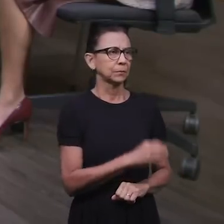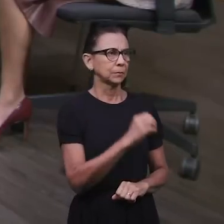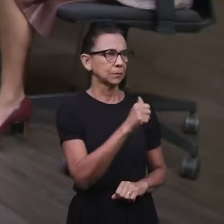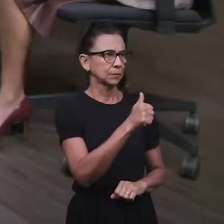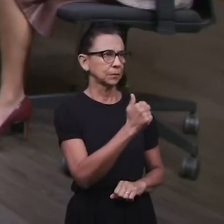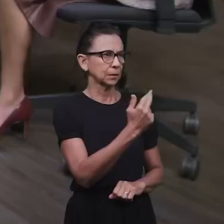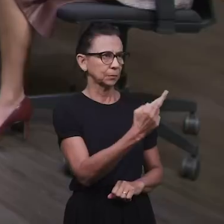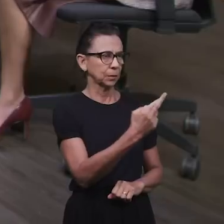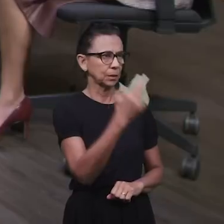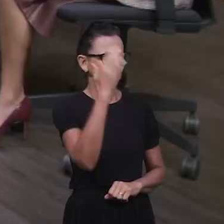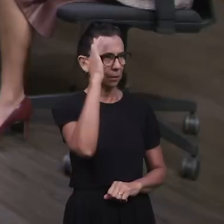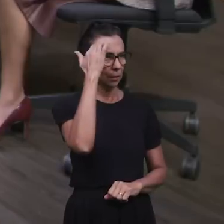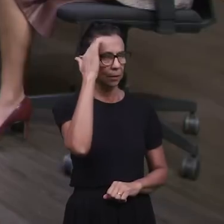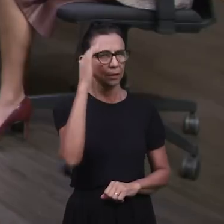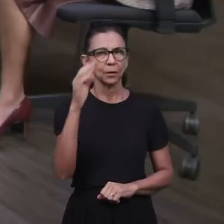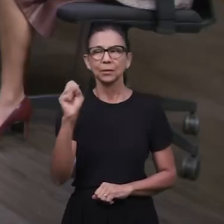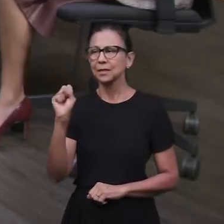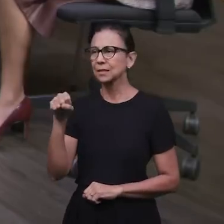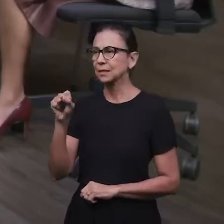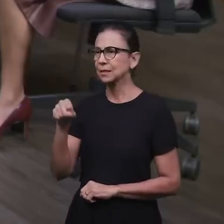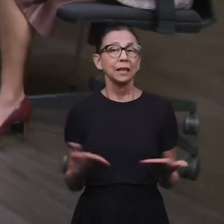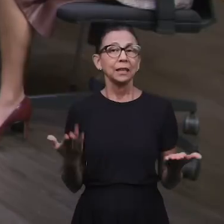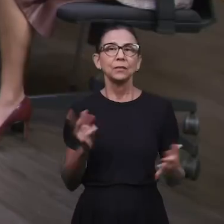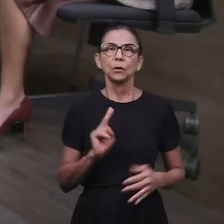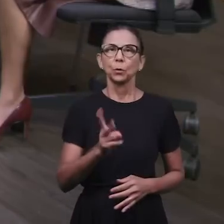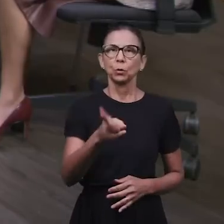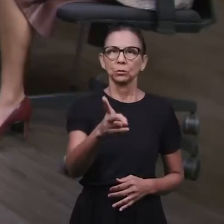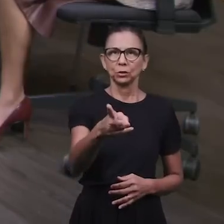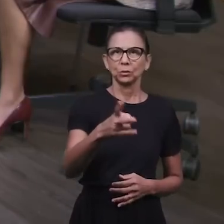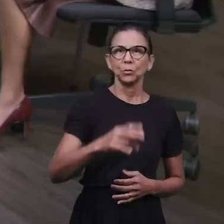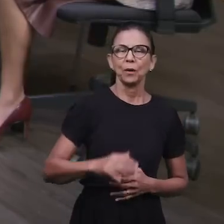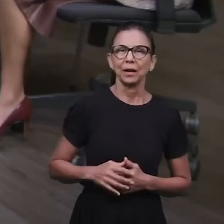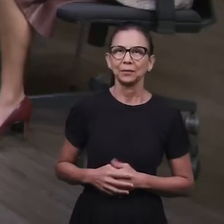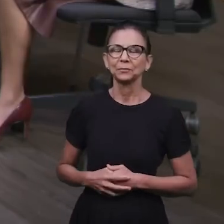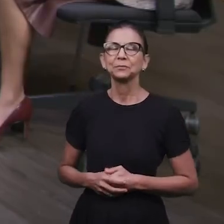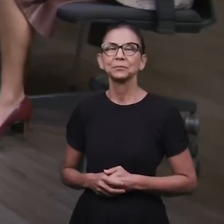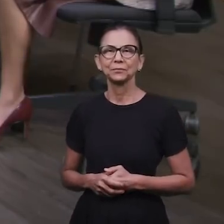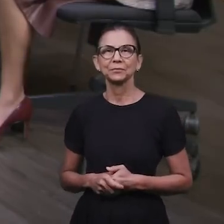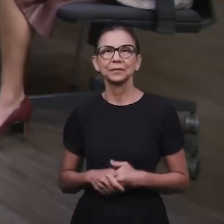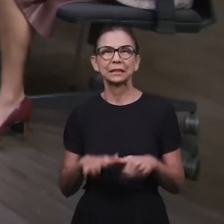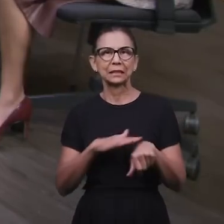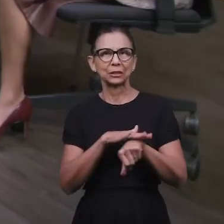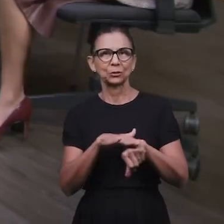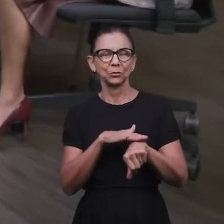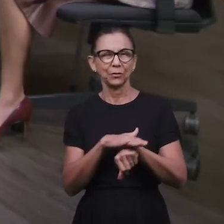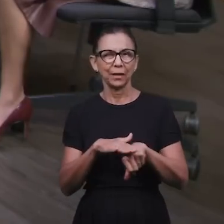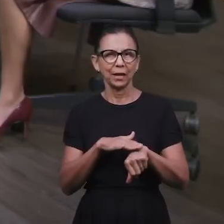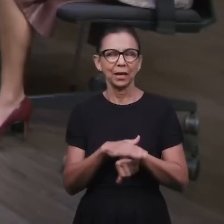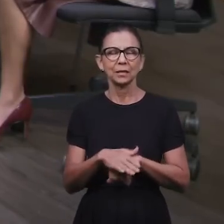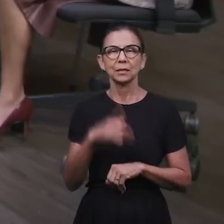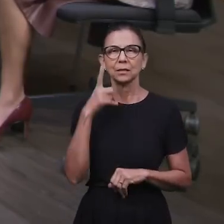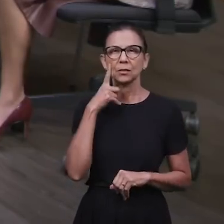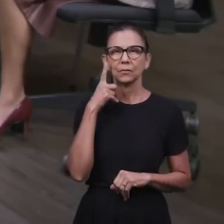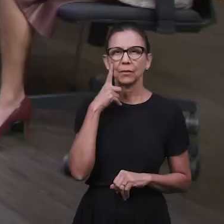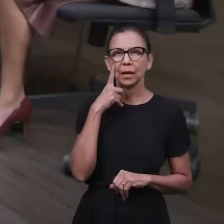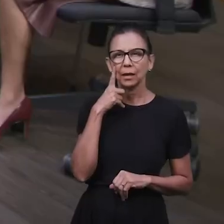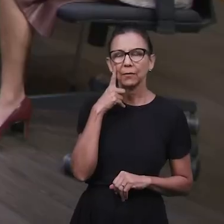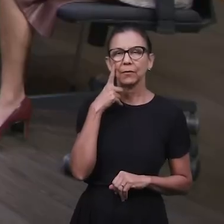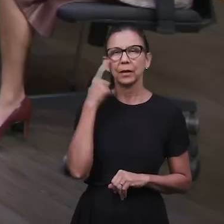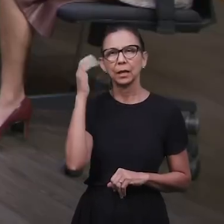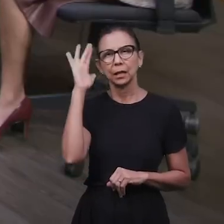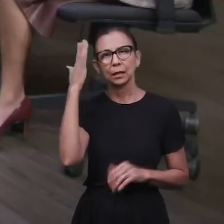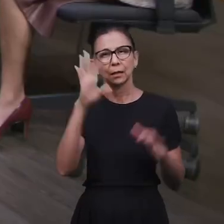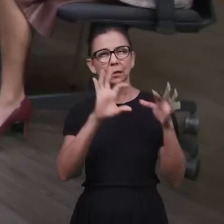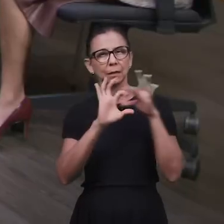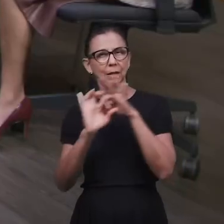Respondido? Respondido. Então está entendido aí essa primeira parte do versículo, né? E aí a gente segue e na continuação da conversa a